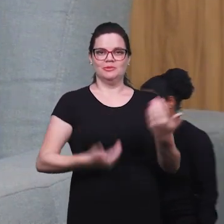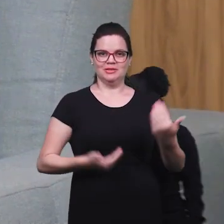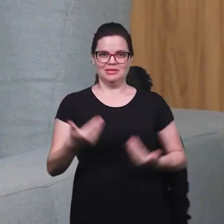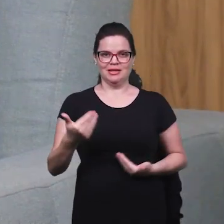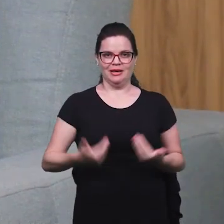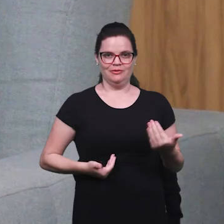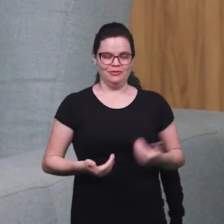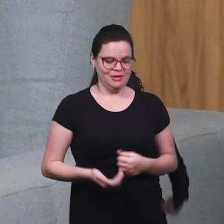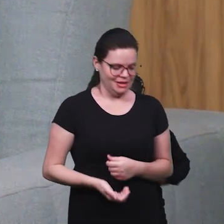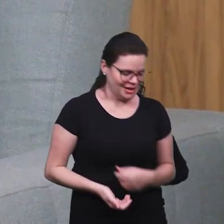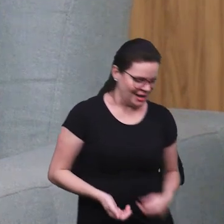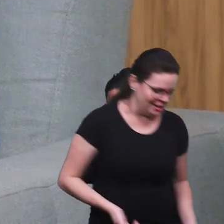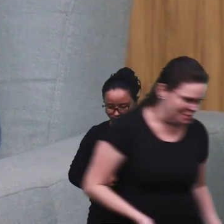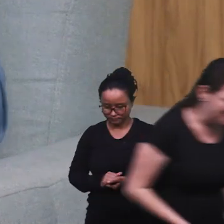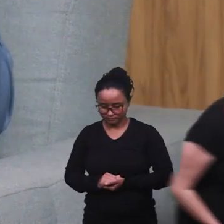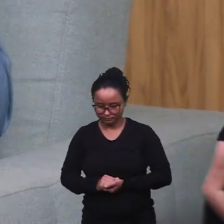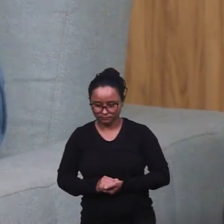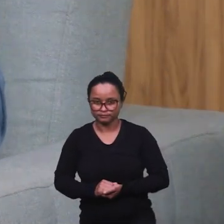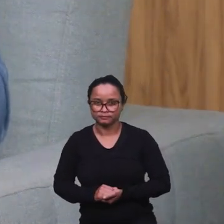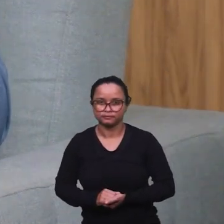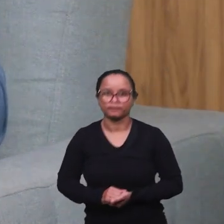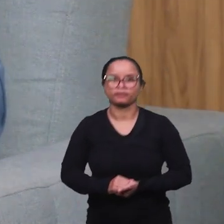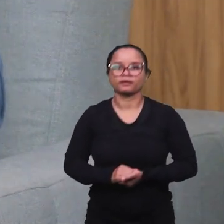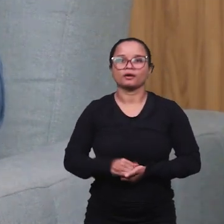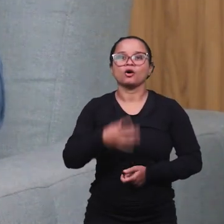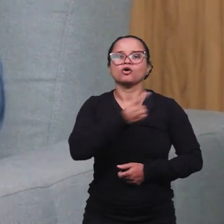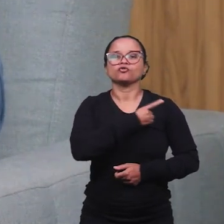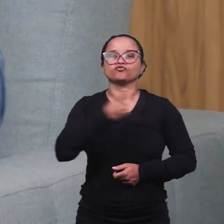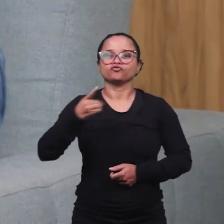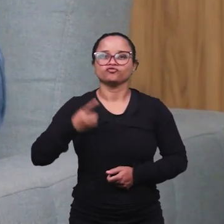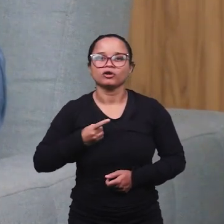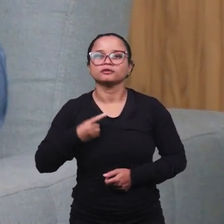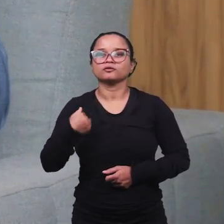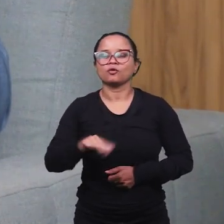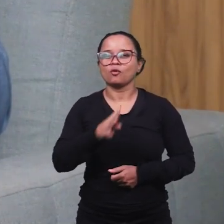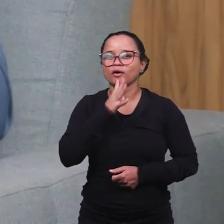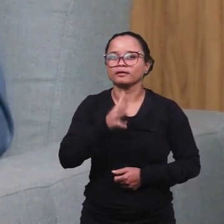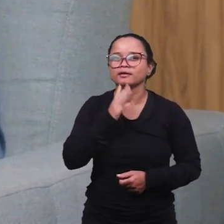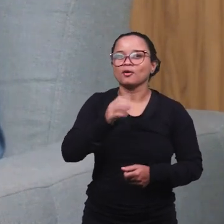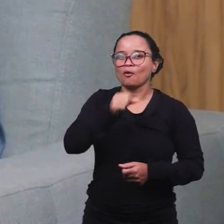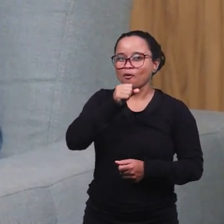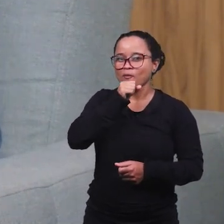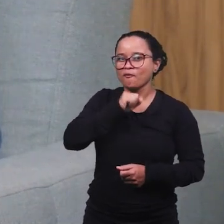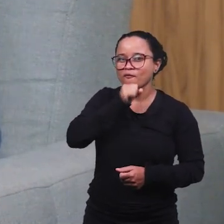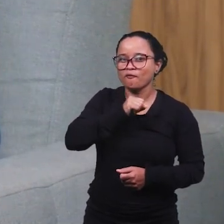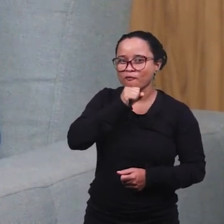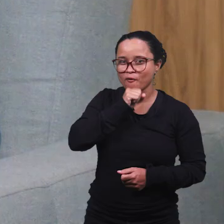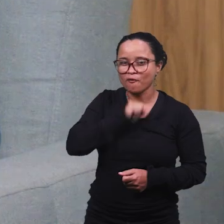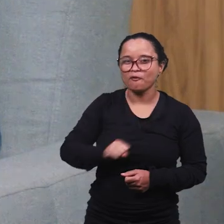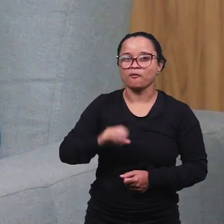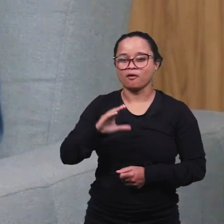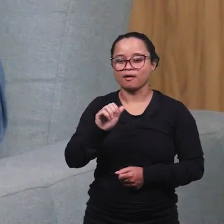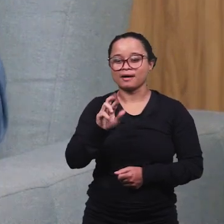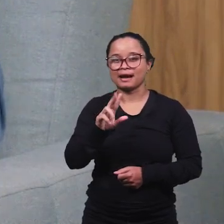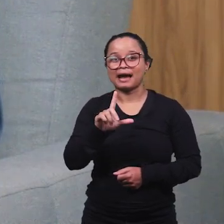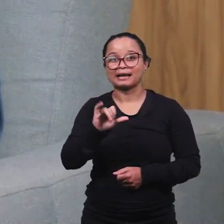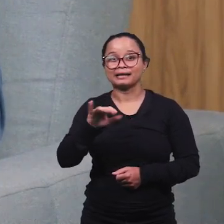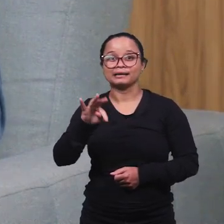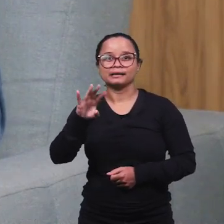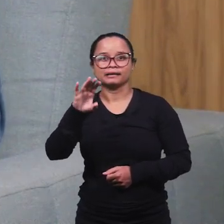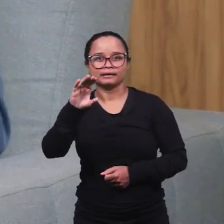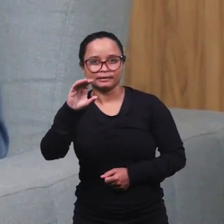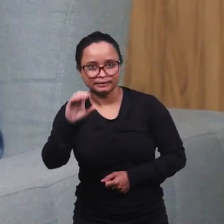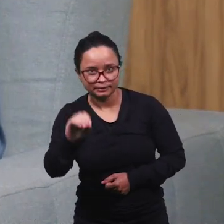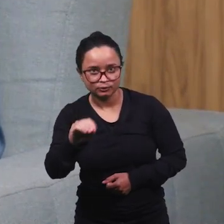querido irmão Carlito, diácono Carlito, ele é conhecido como Vovô Carlito, 90 anos de idade e